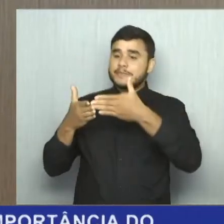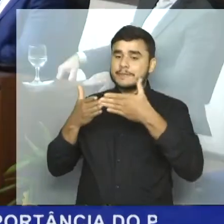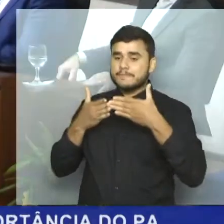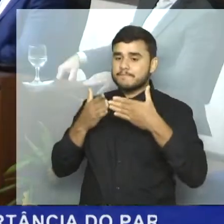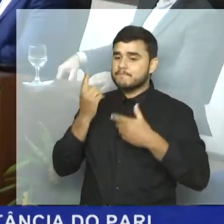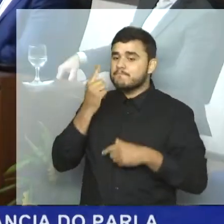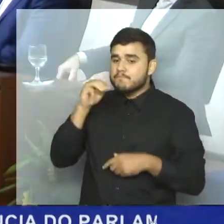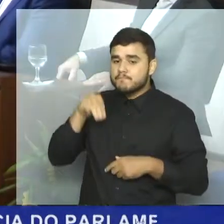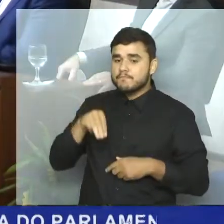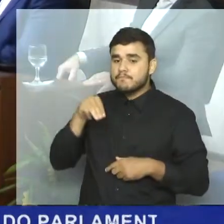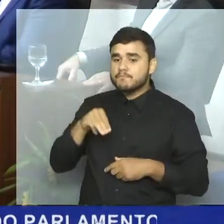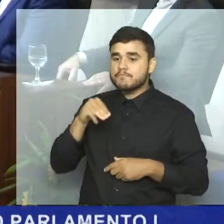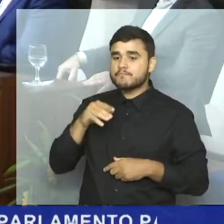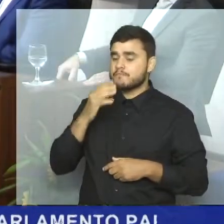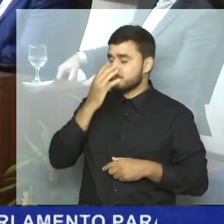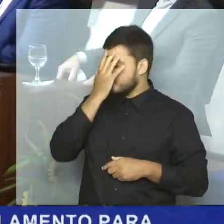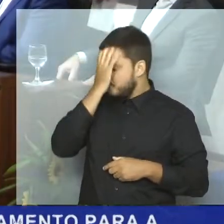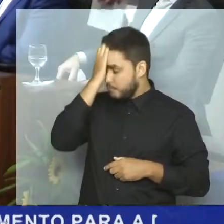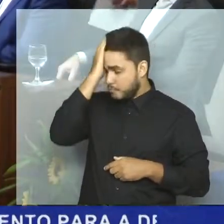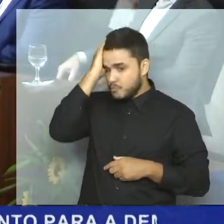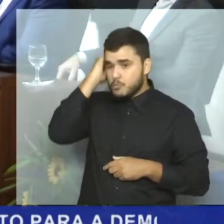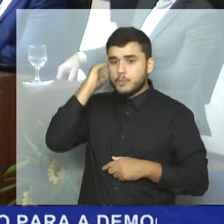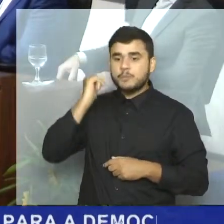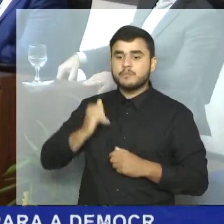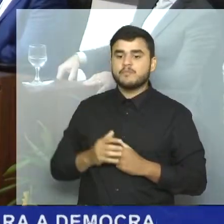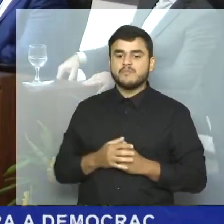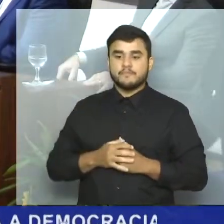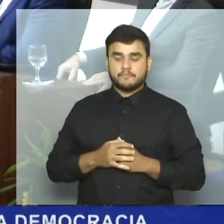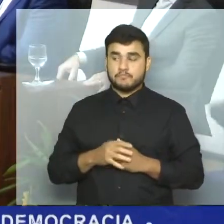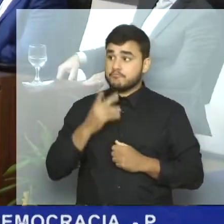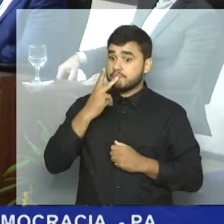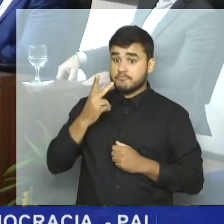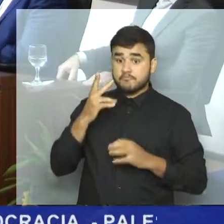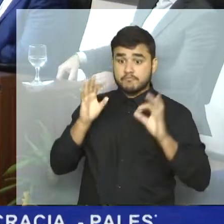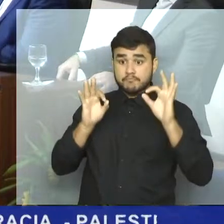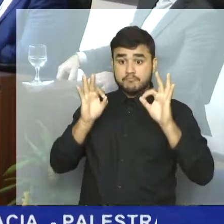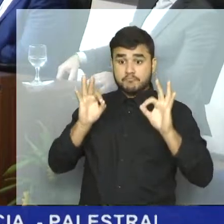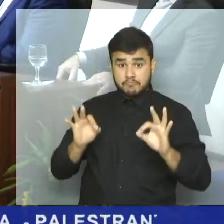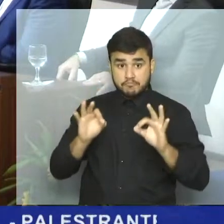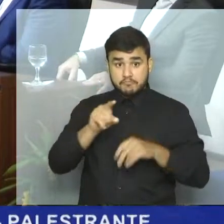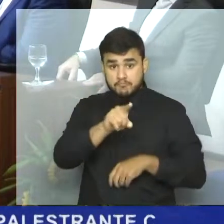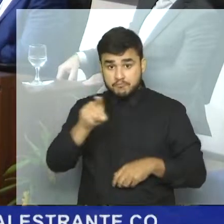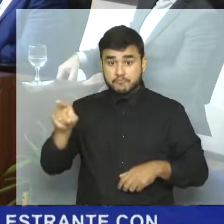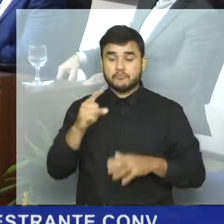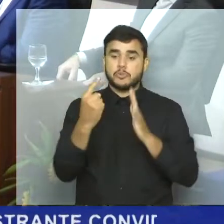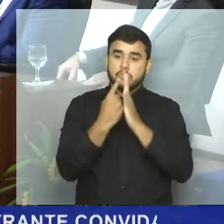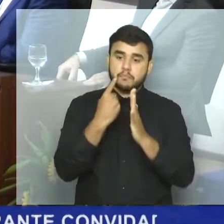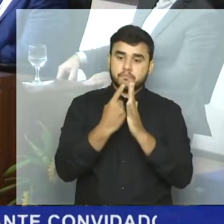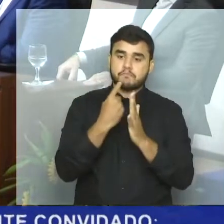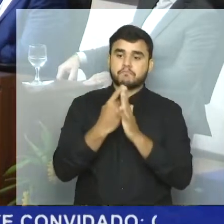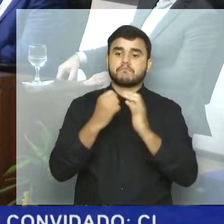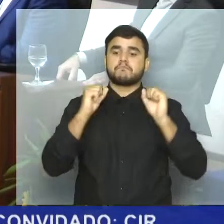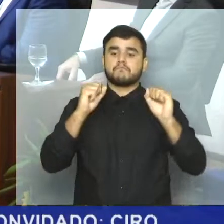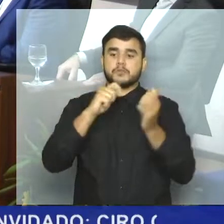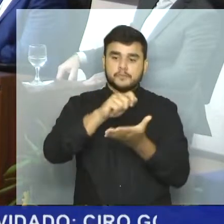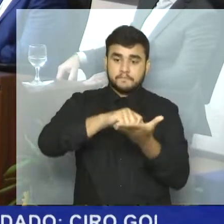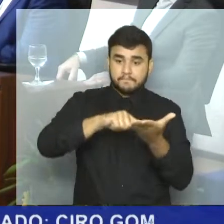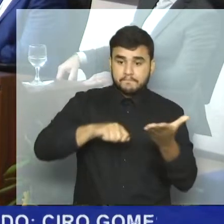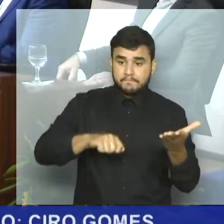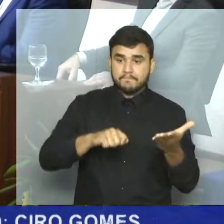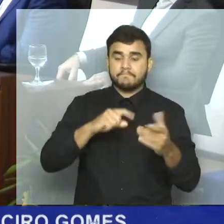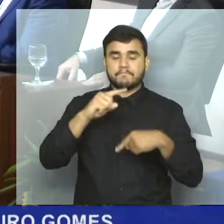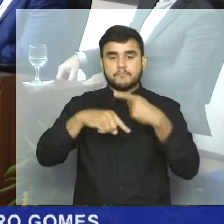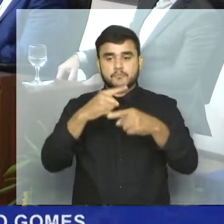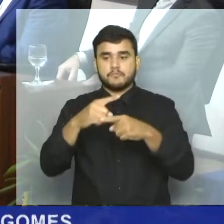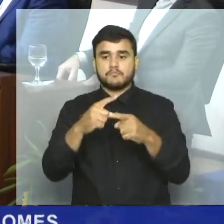minuto, só para dar um aviso. Os que desejarem realizar perguntas, poderão fazer por escrito e entregar